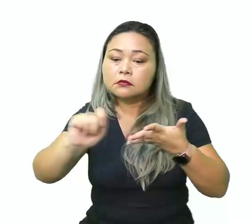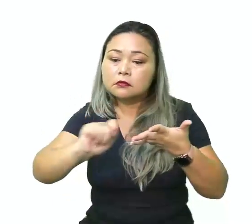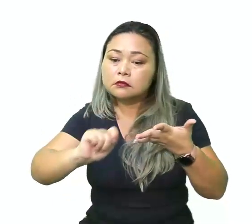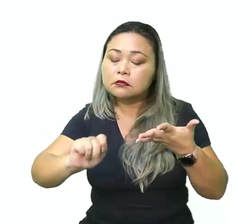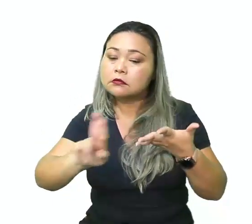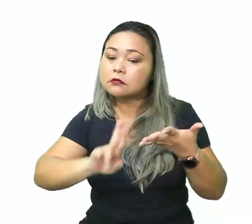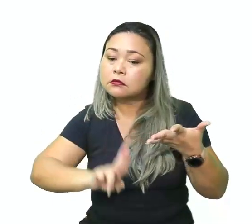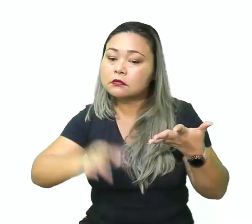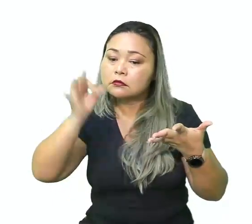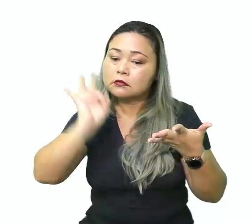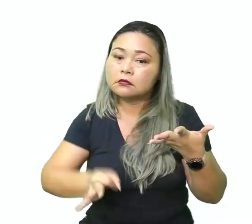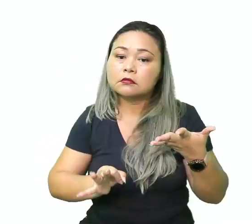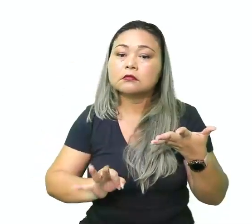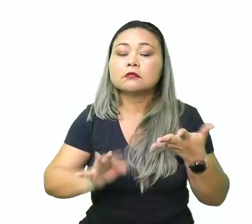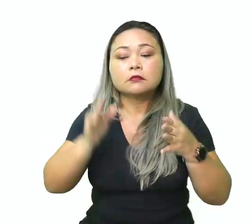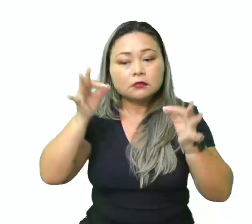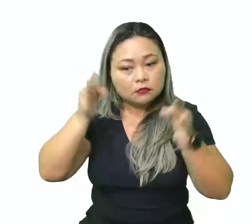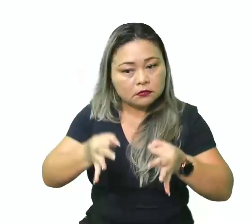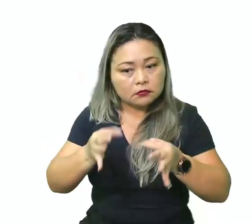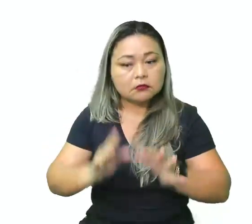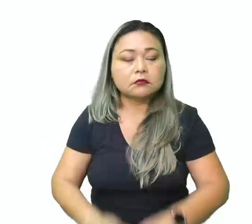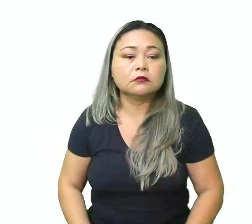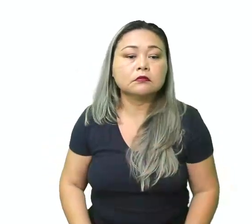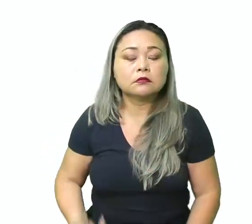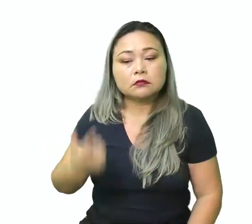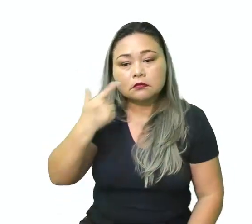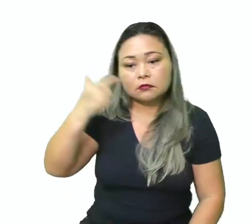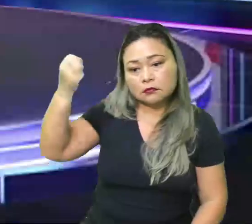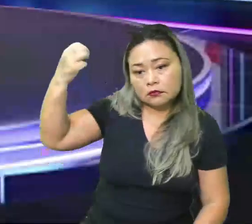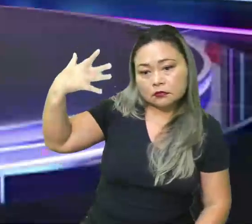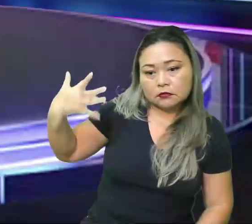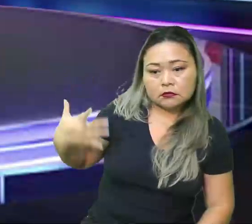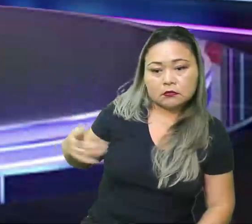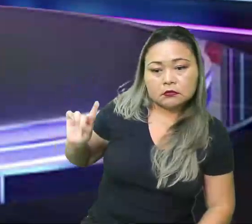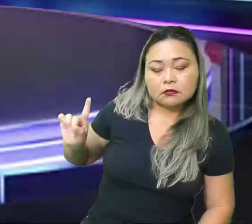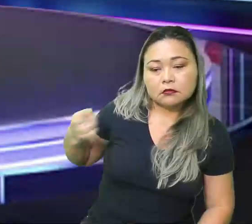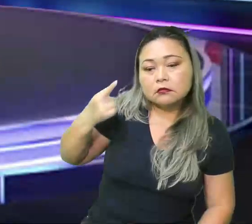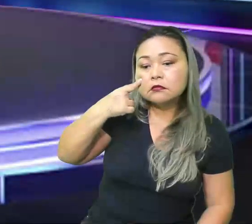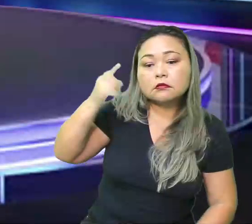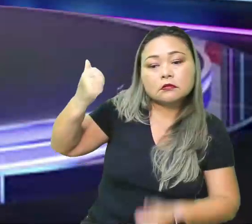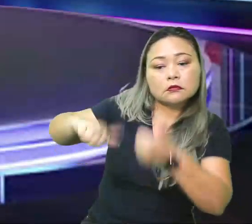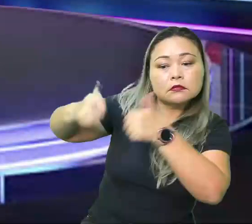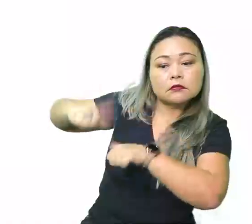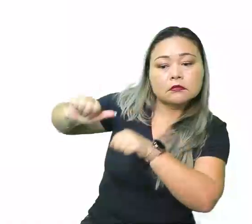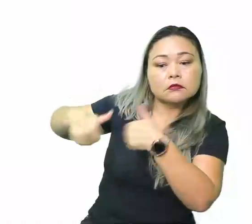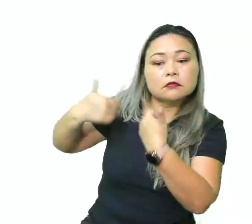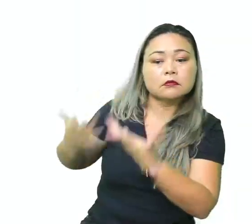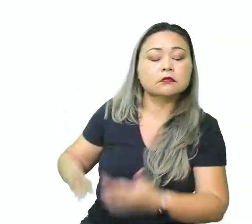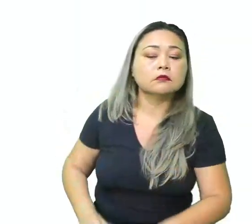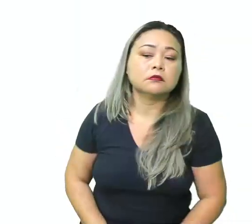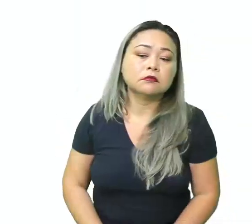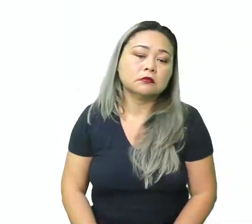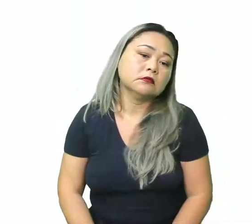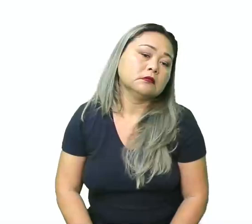nome científico de espécie está correta. Então, eu vou colocar as opções e a gente vai analisar. Pode botar lá.